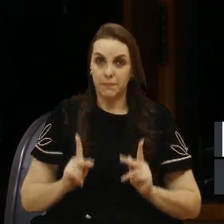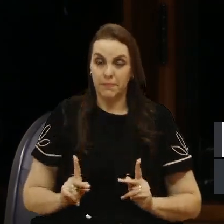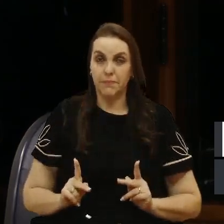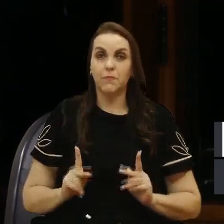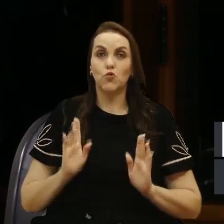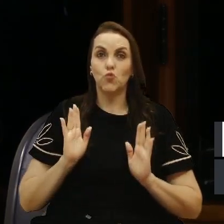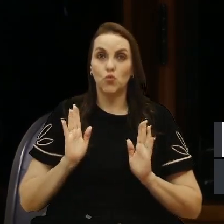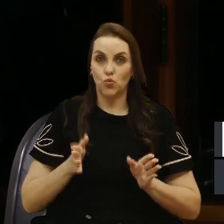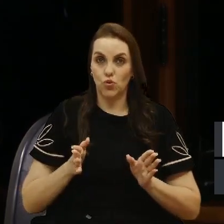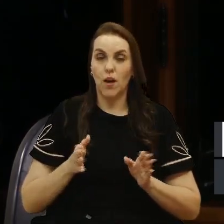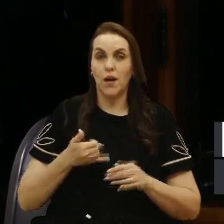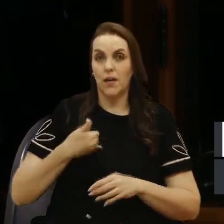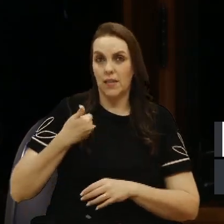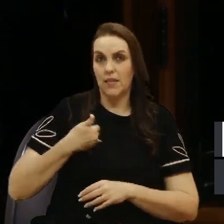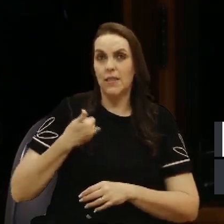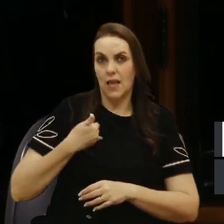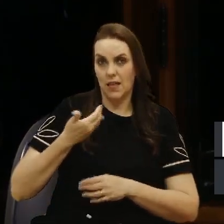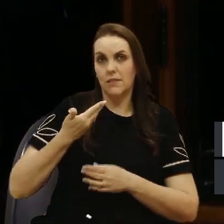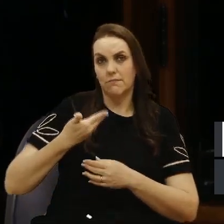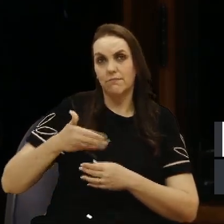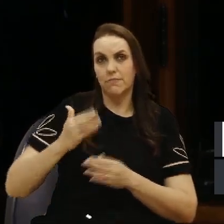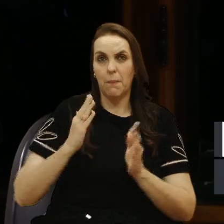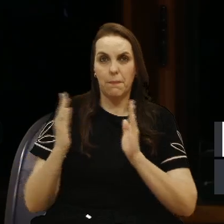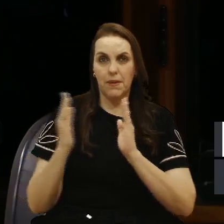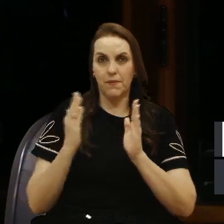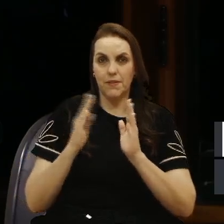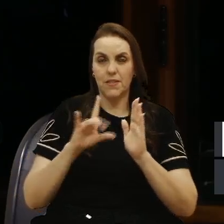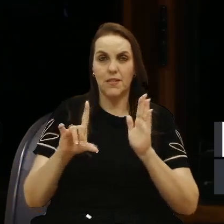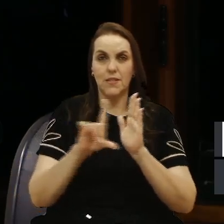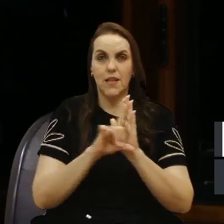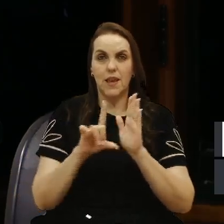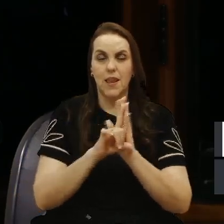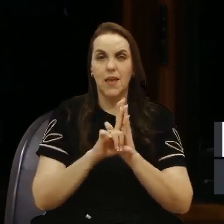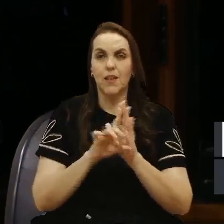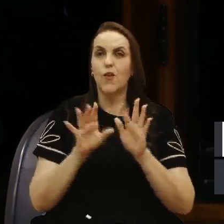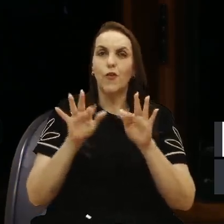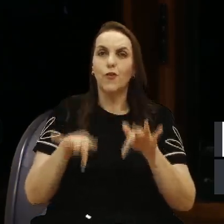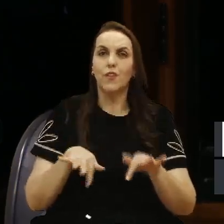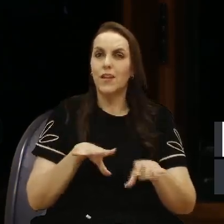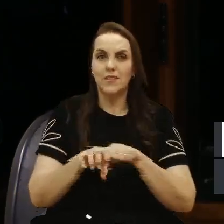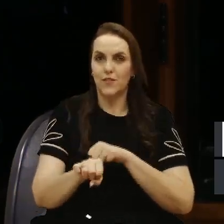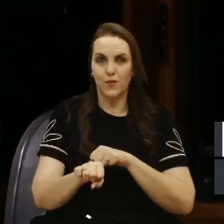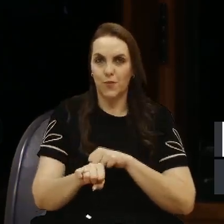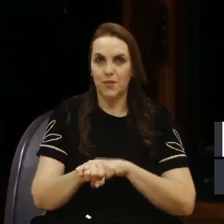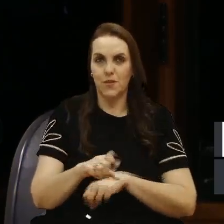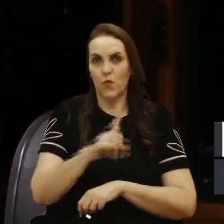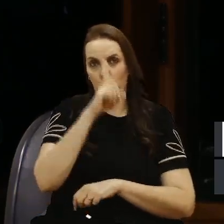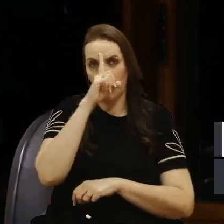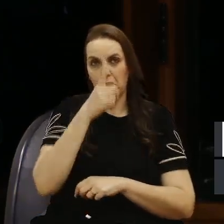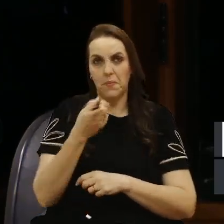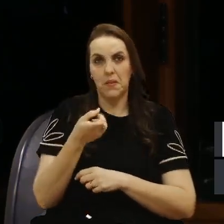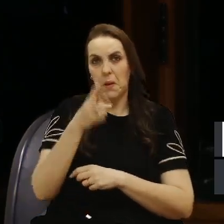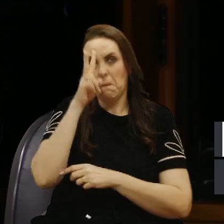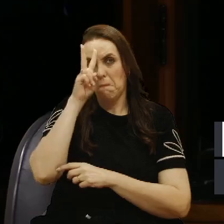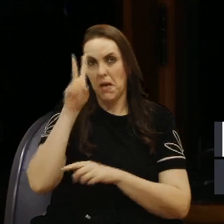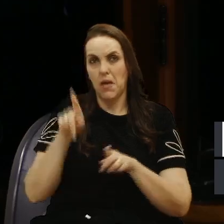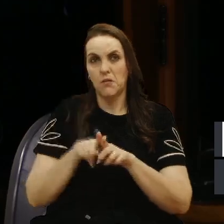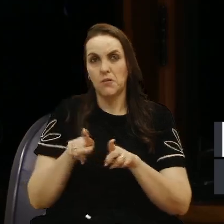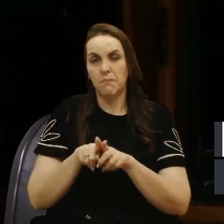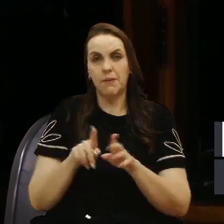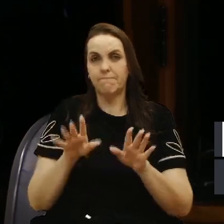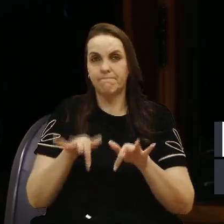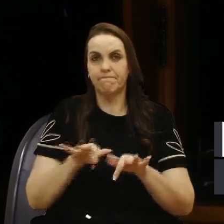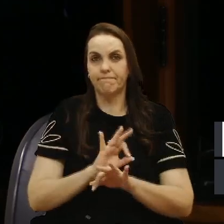já passaram da idade prevista pela legislação e que não concluíram ou o ensino fundamental e o ensino médio, né, vereador